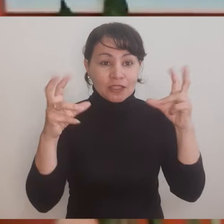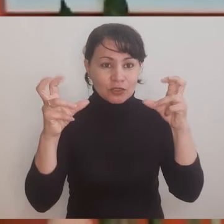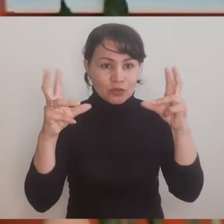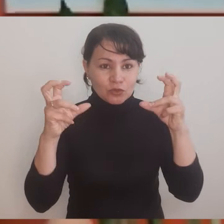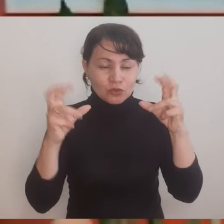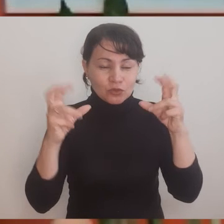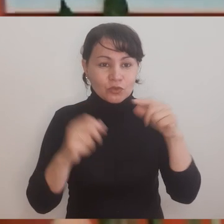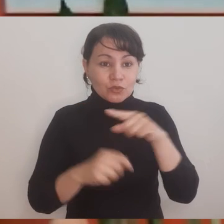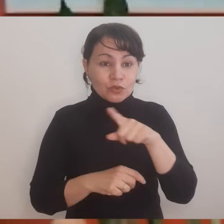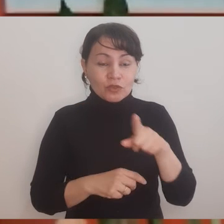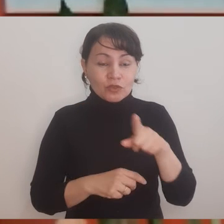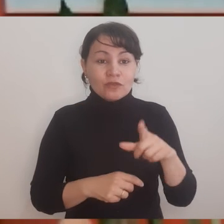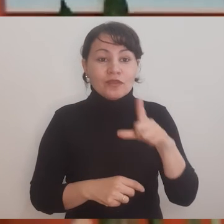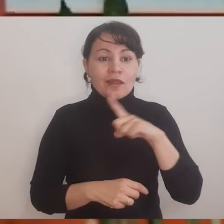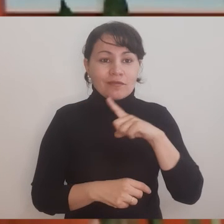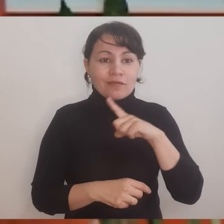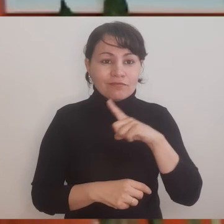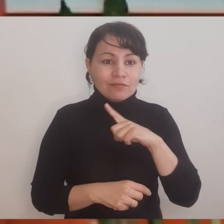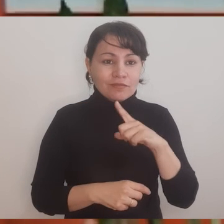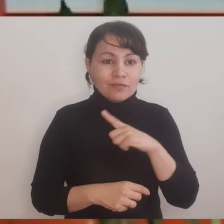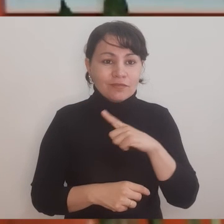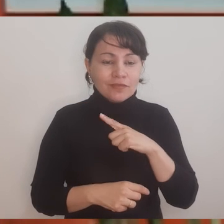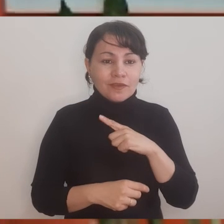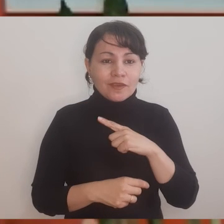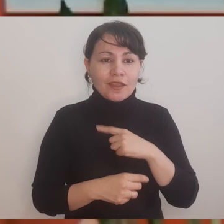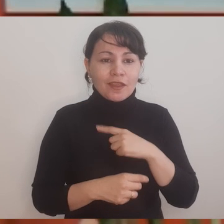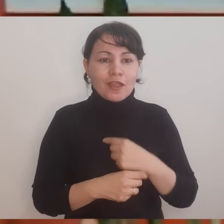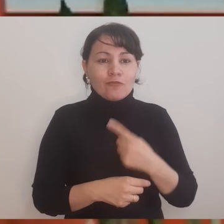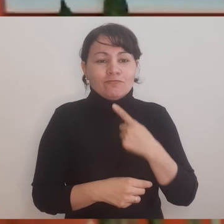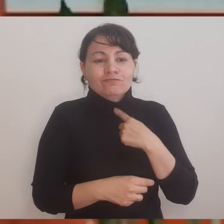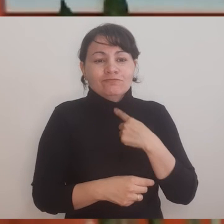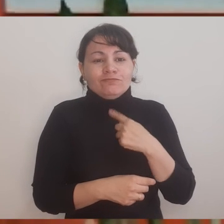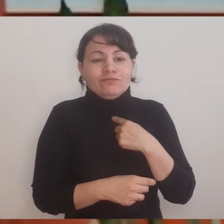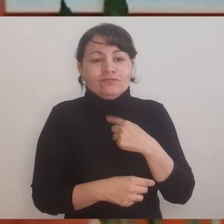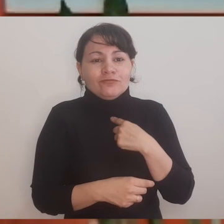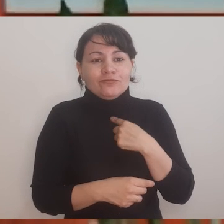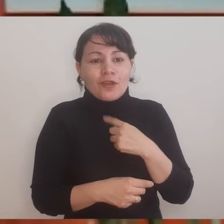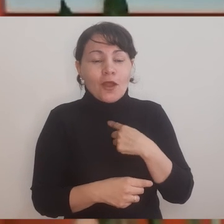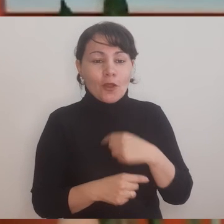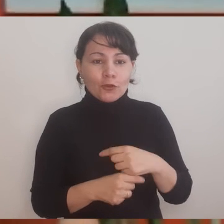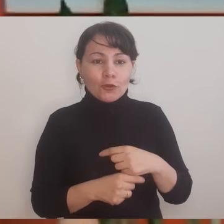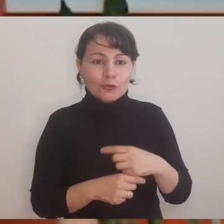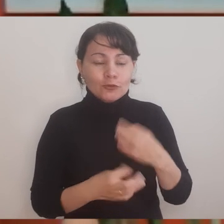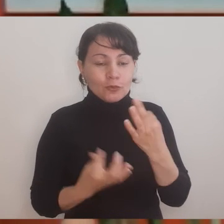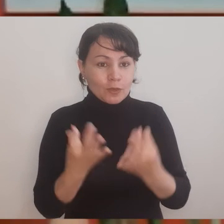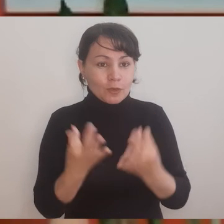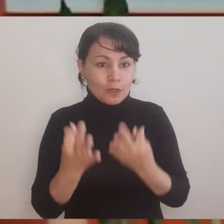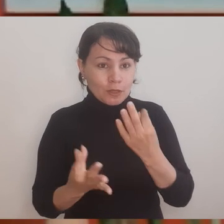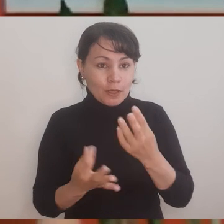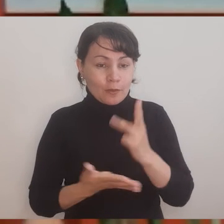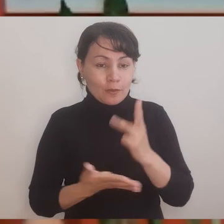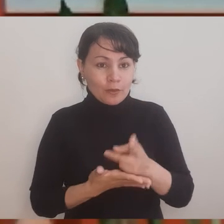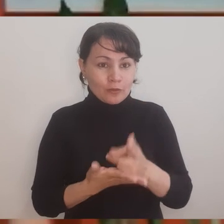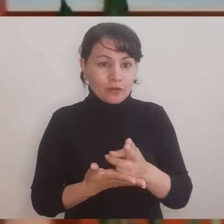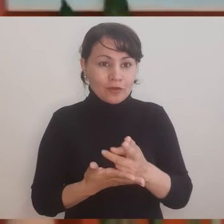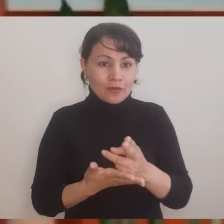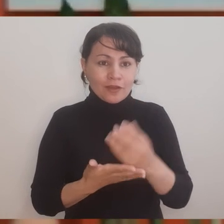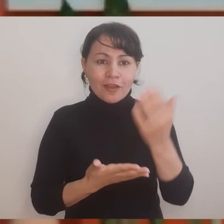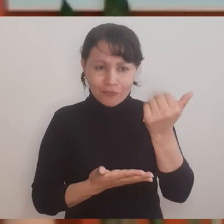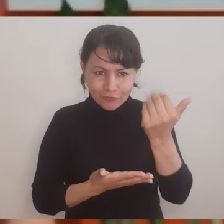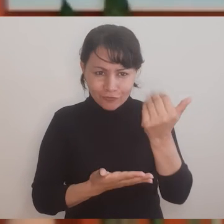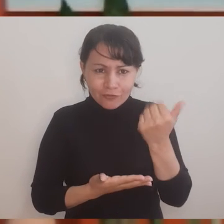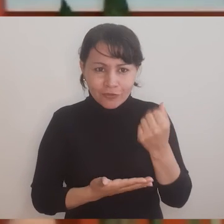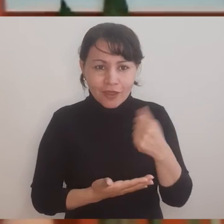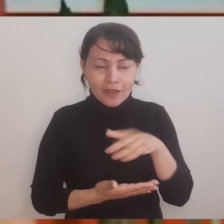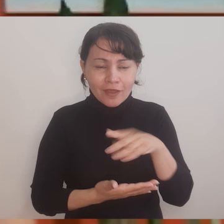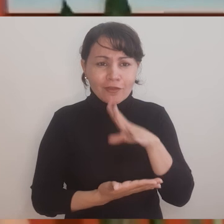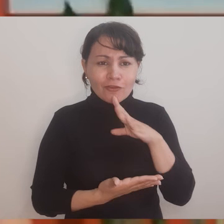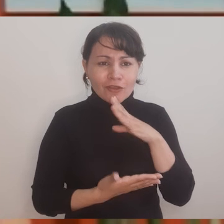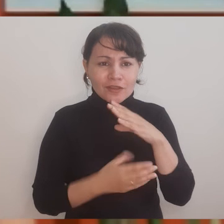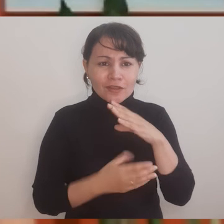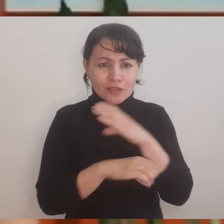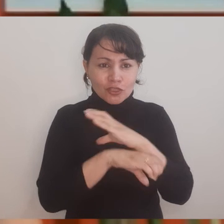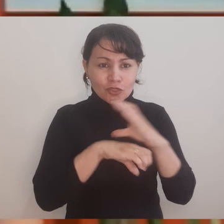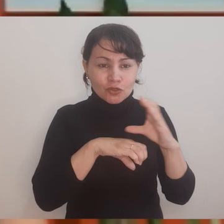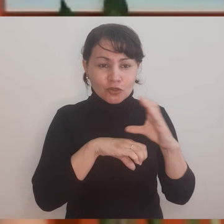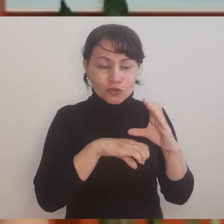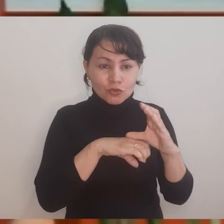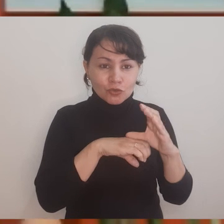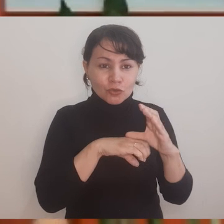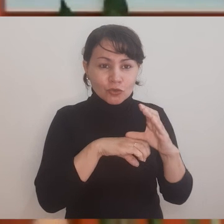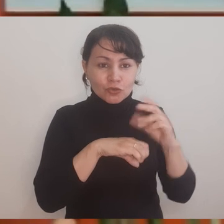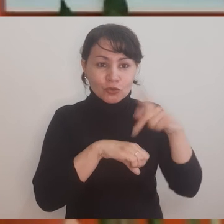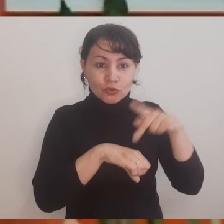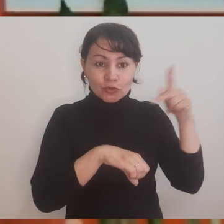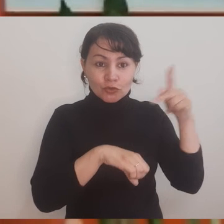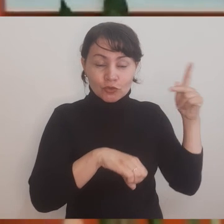temática, se vocês têm afinidade pela terapia intensiva, venha conhecer o nosso curso de pós-graduação